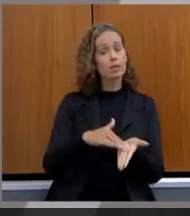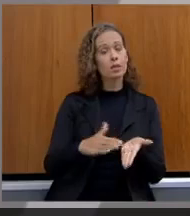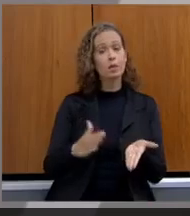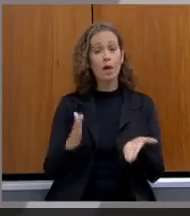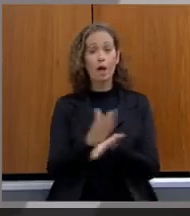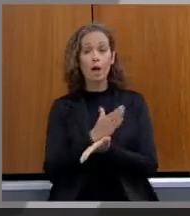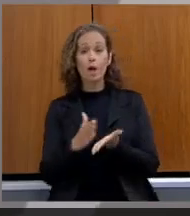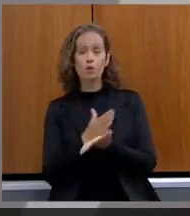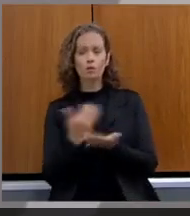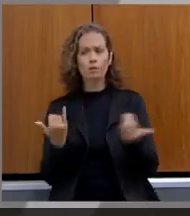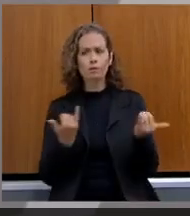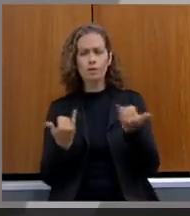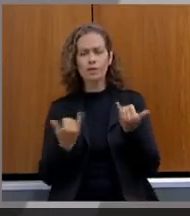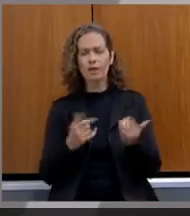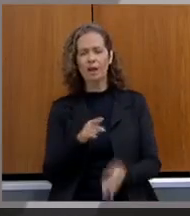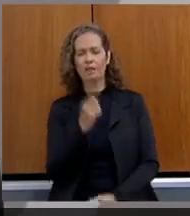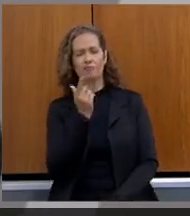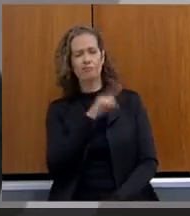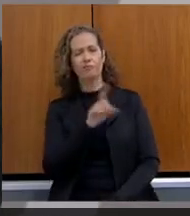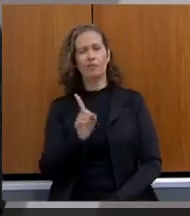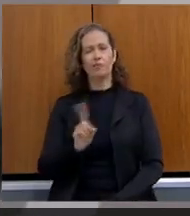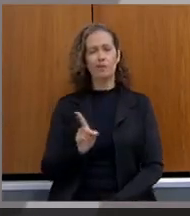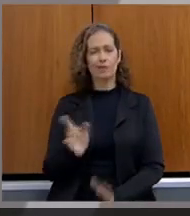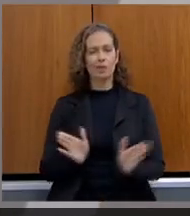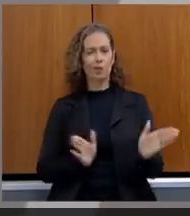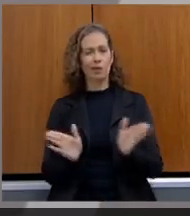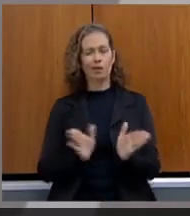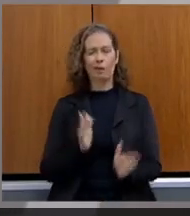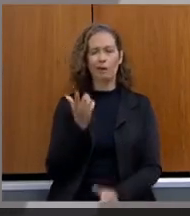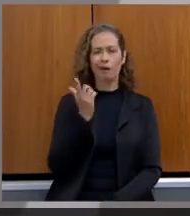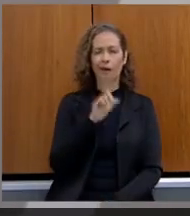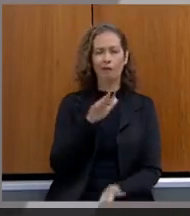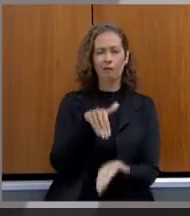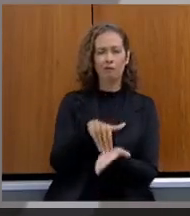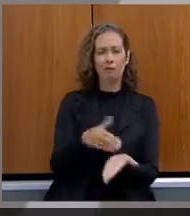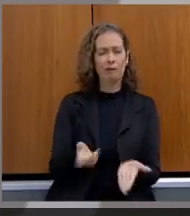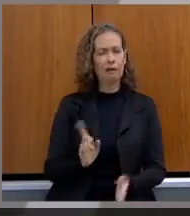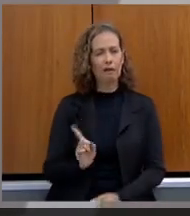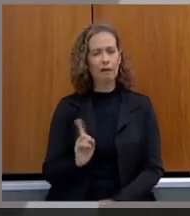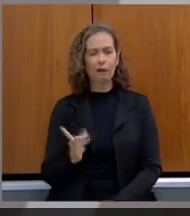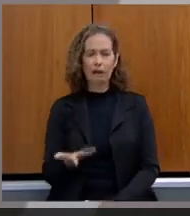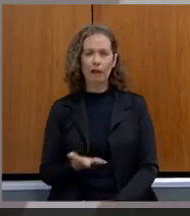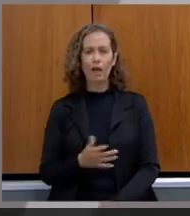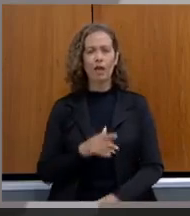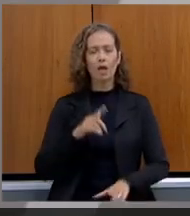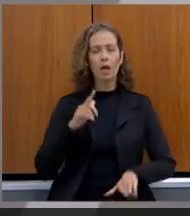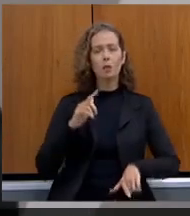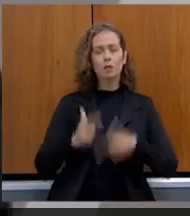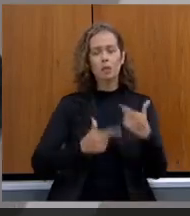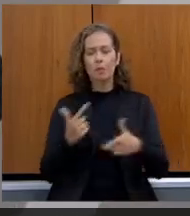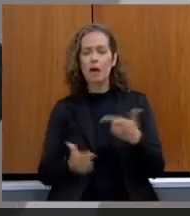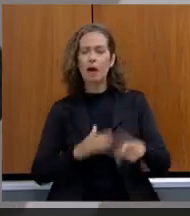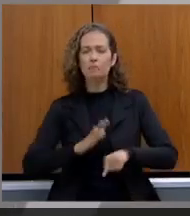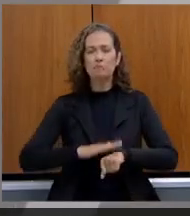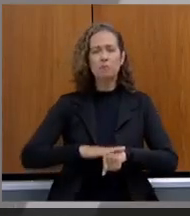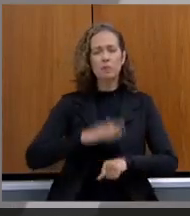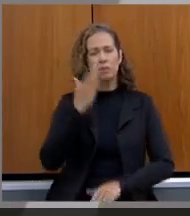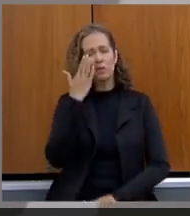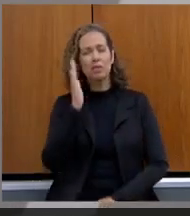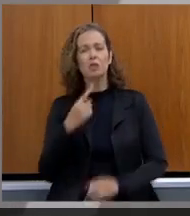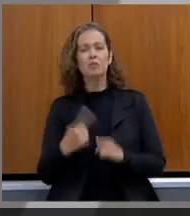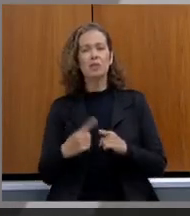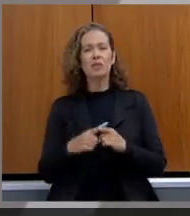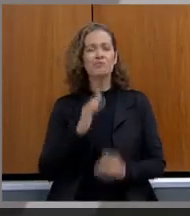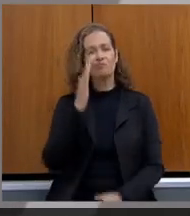que não ia conseguir findar o mandato que não iria conseguir executar as tarefas não é por não entender o